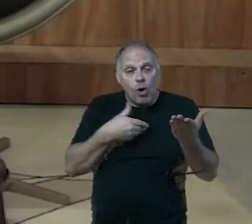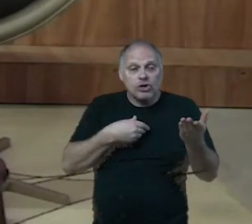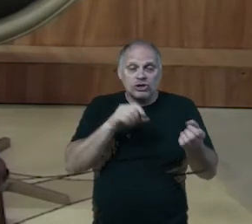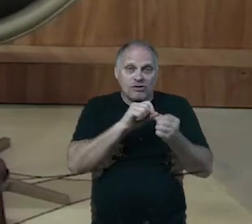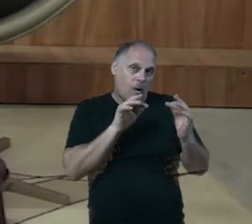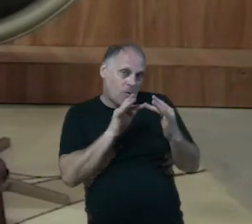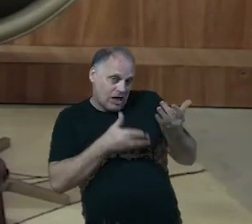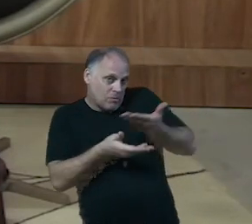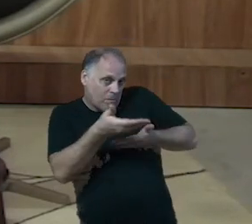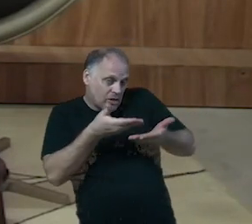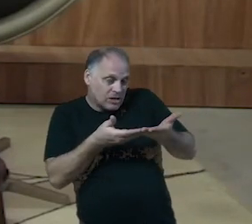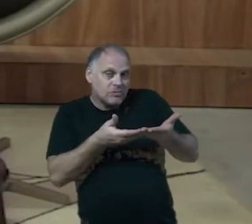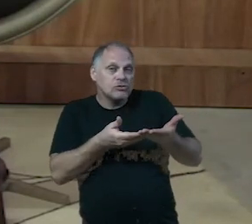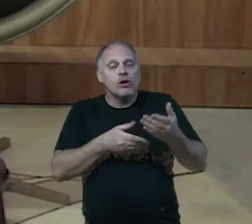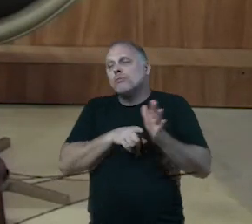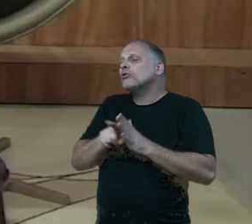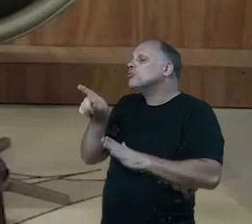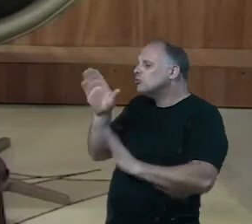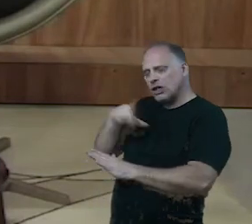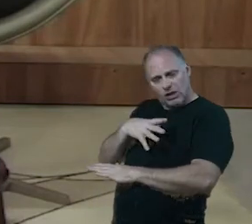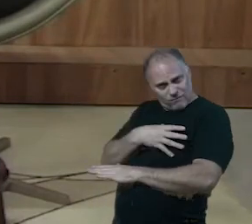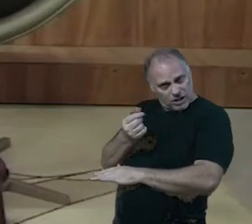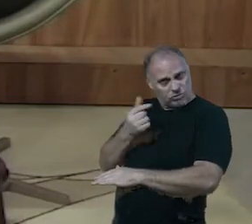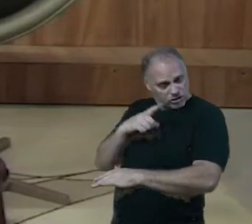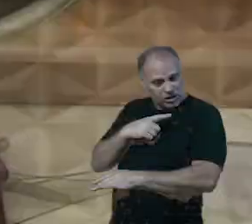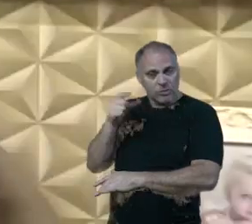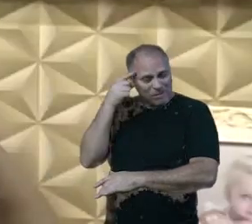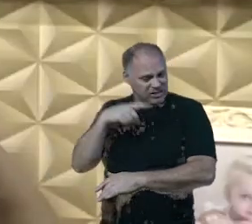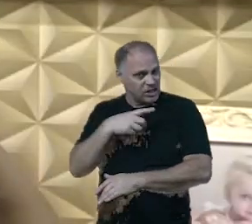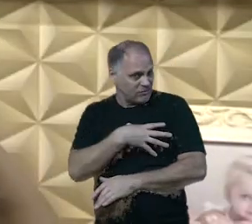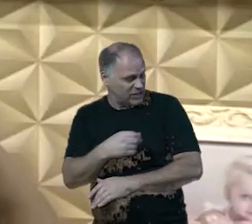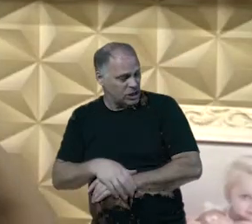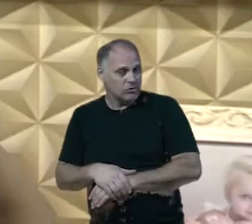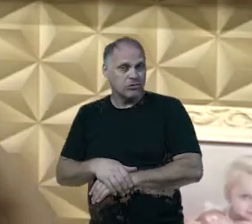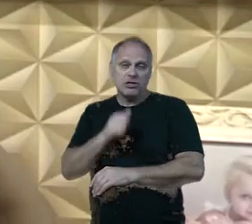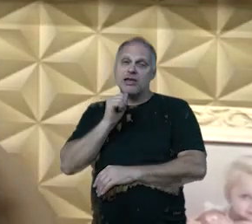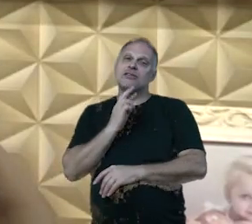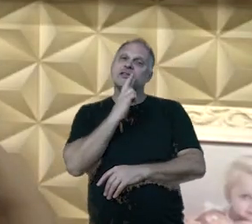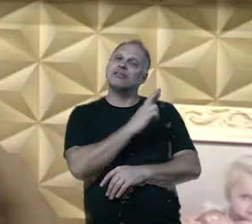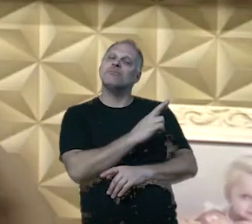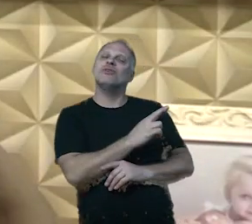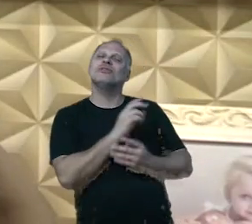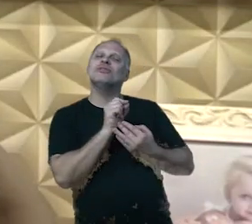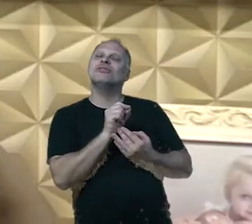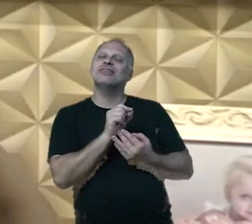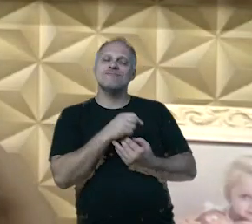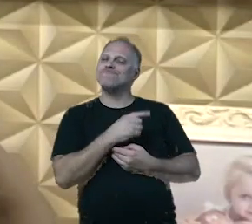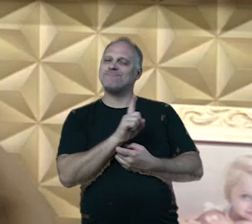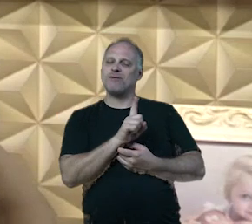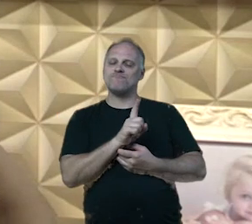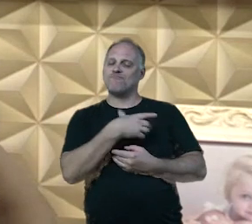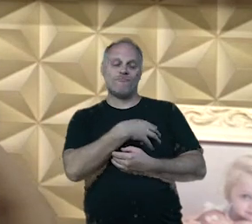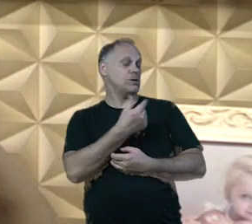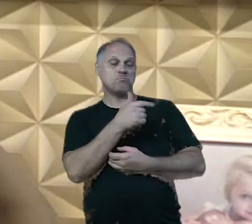me perguntam: tu já tem filhos? Tu pensa em ter filho? E eu digo que não,